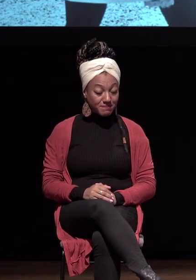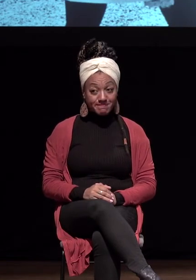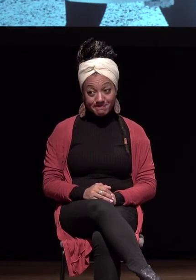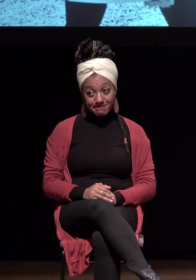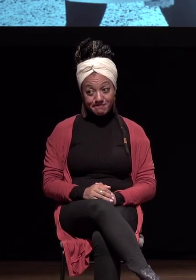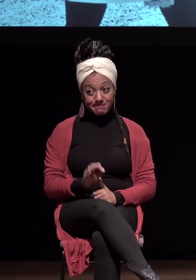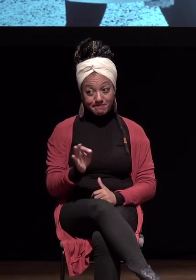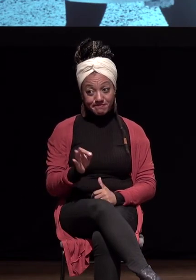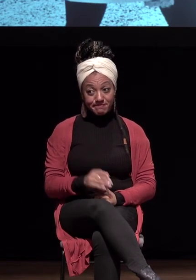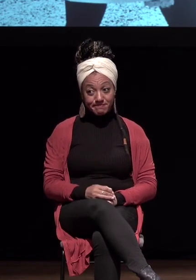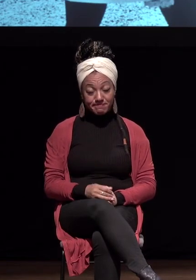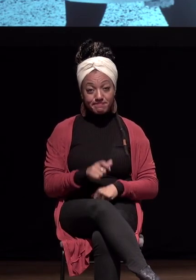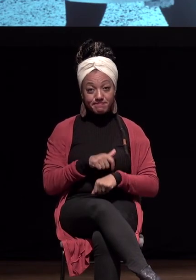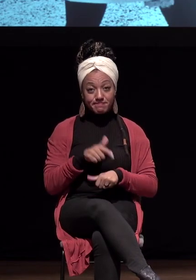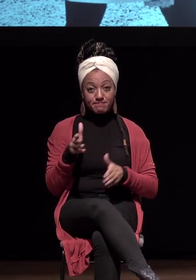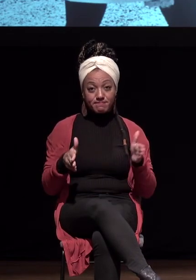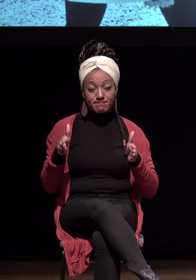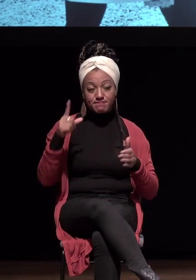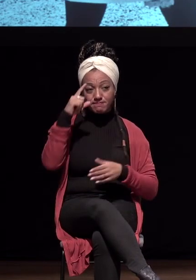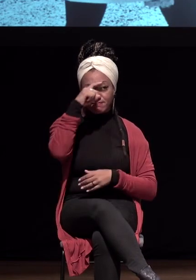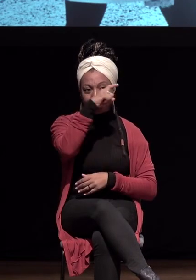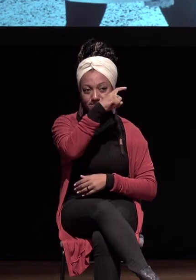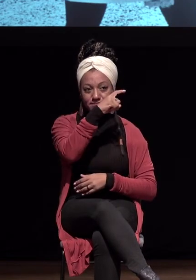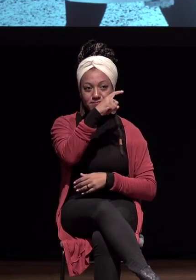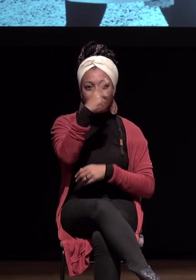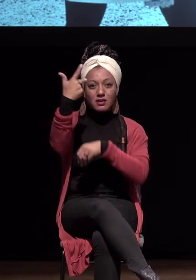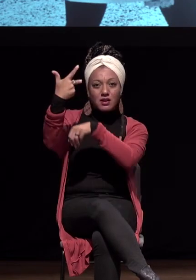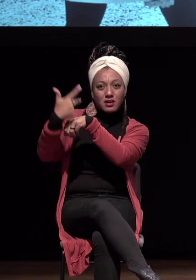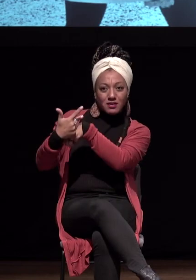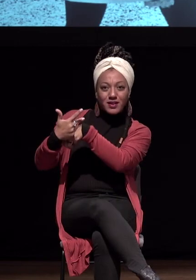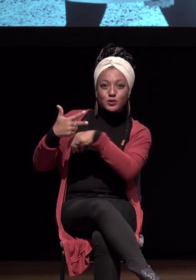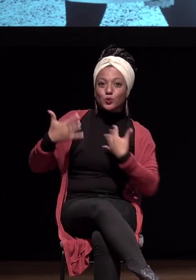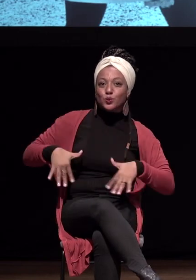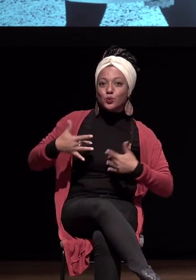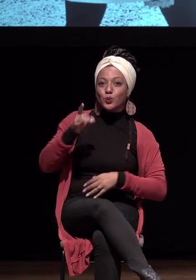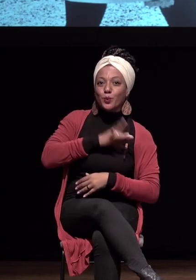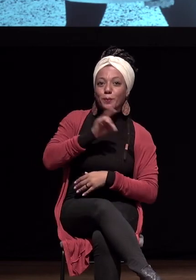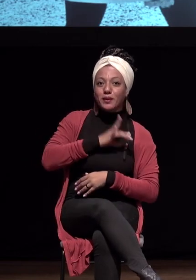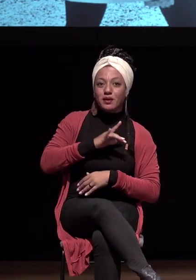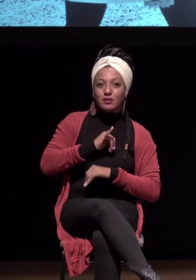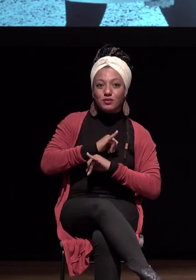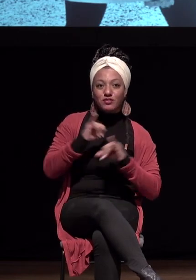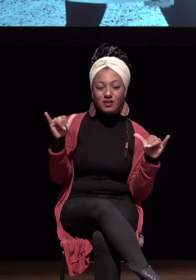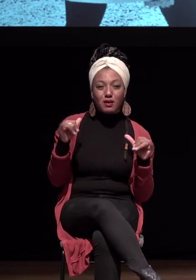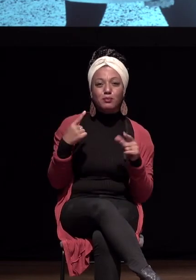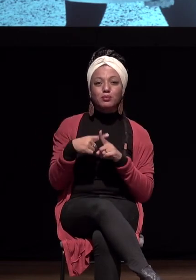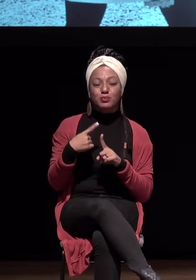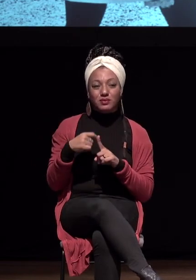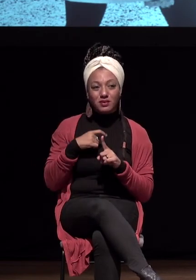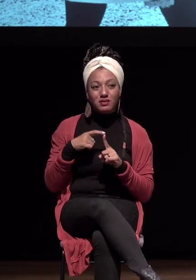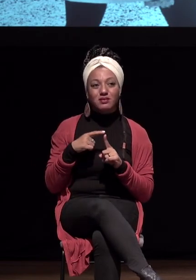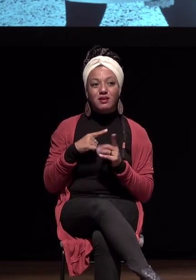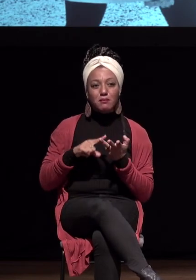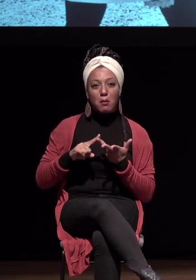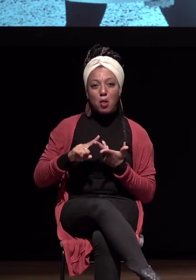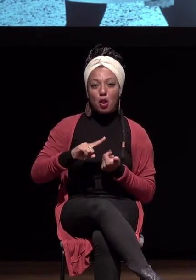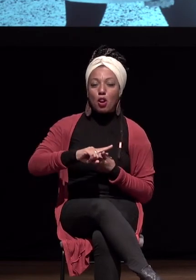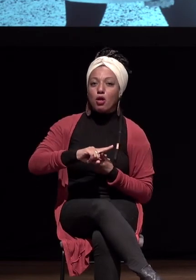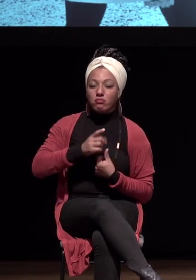Né? Que momento difícil. Está gravado, né? Eu estou com medo de falar, de trazer várias falas